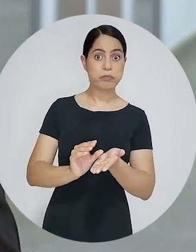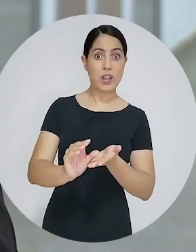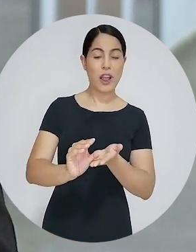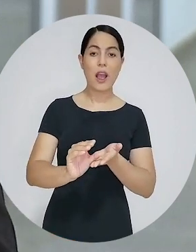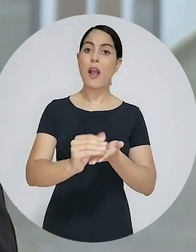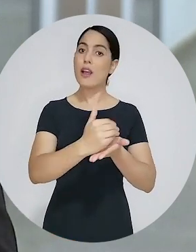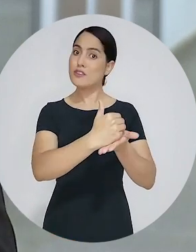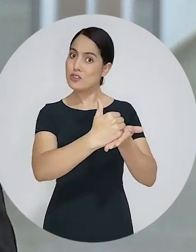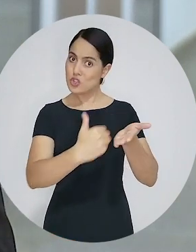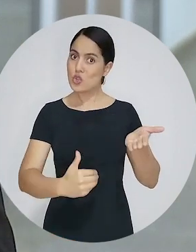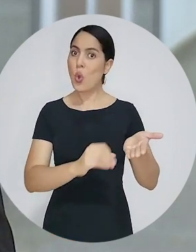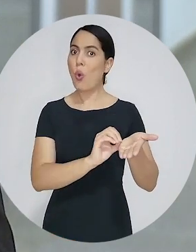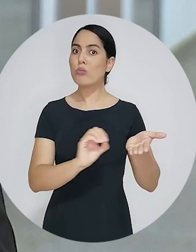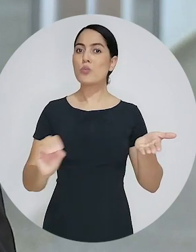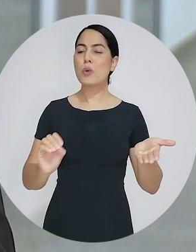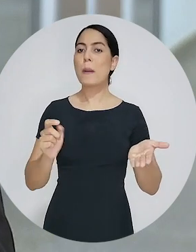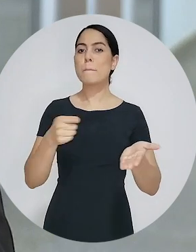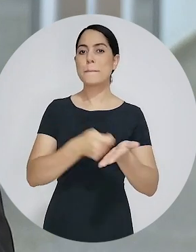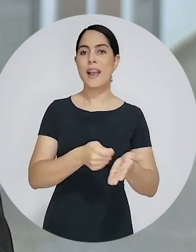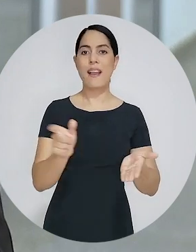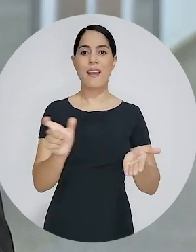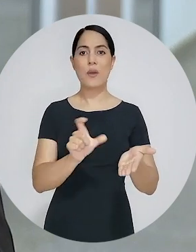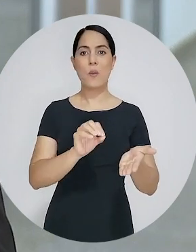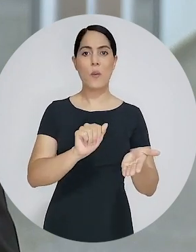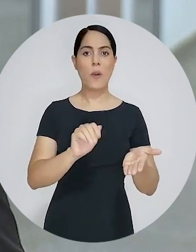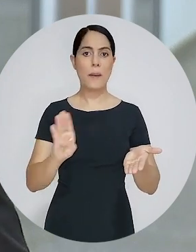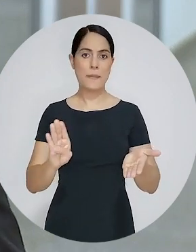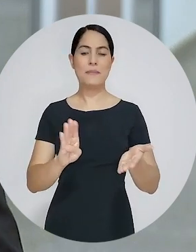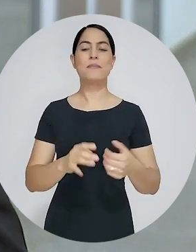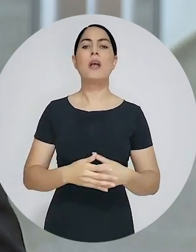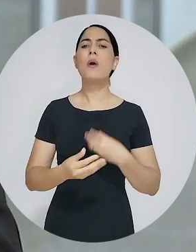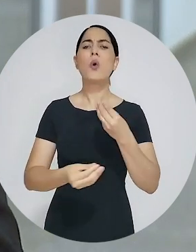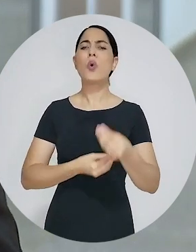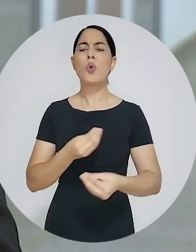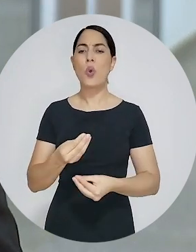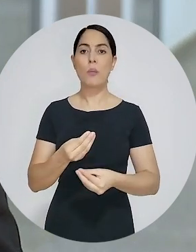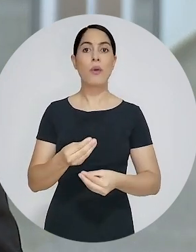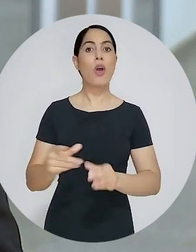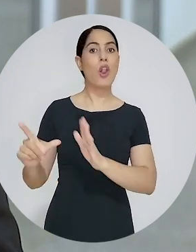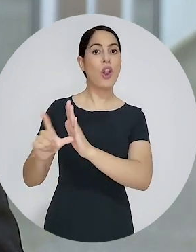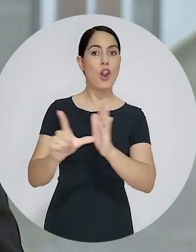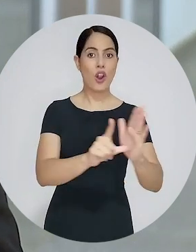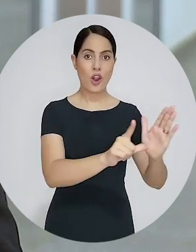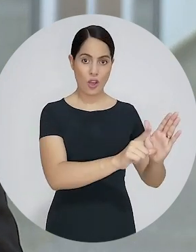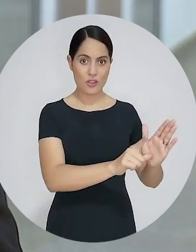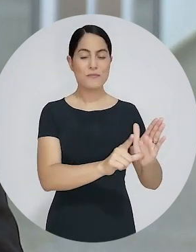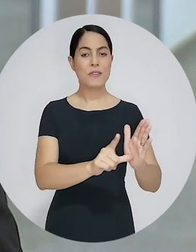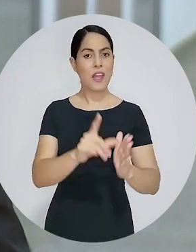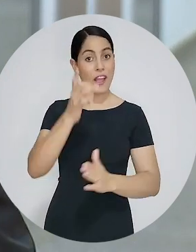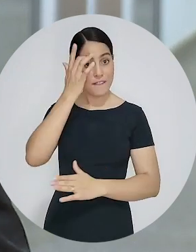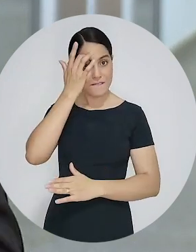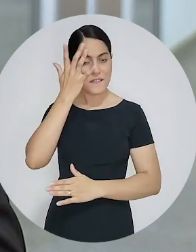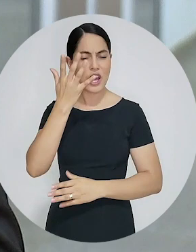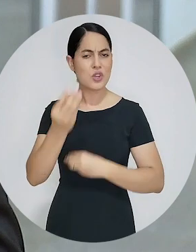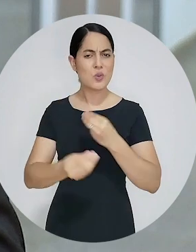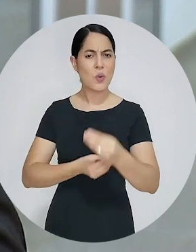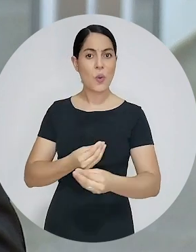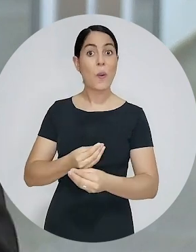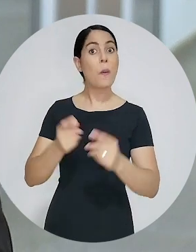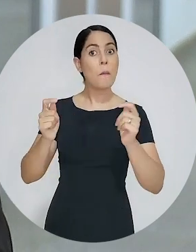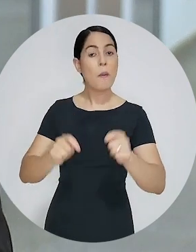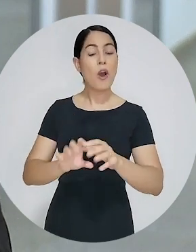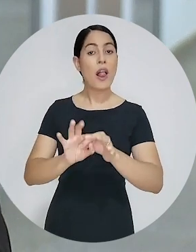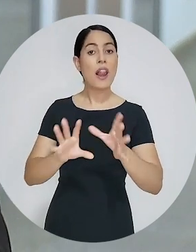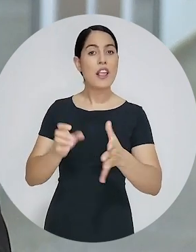que realiza transação nos estabelecimentos parceiros ou lojas virtuais participantes do programa. É fácil.